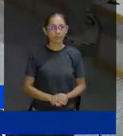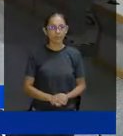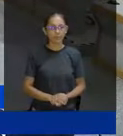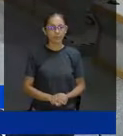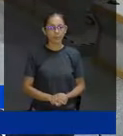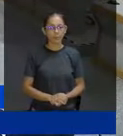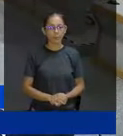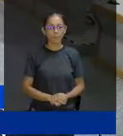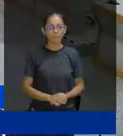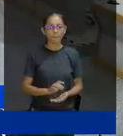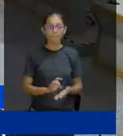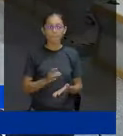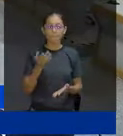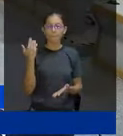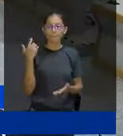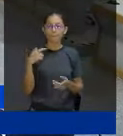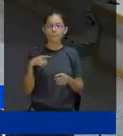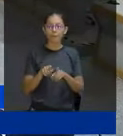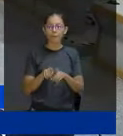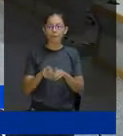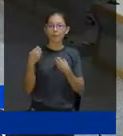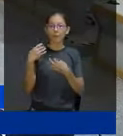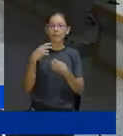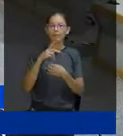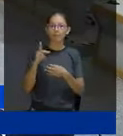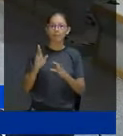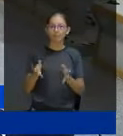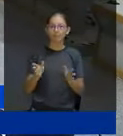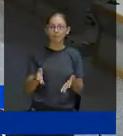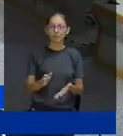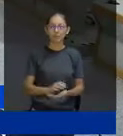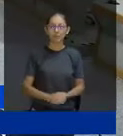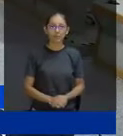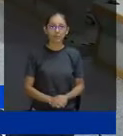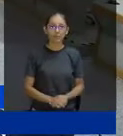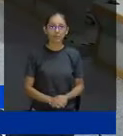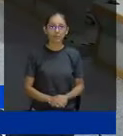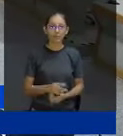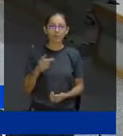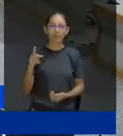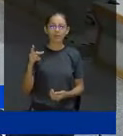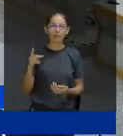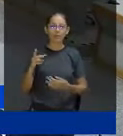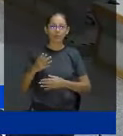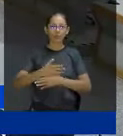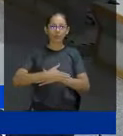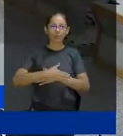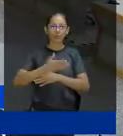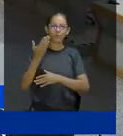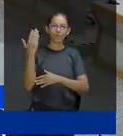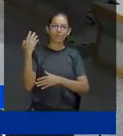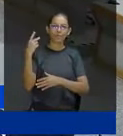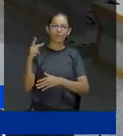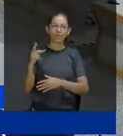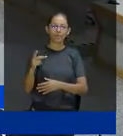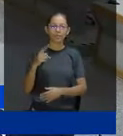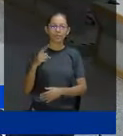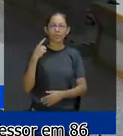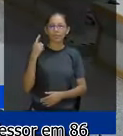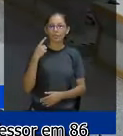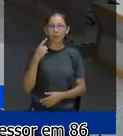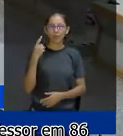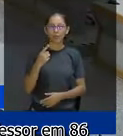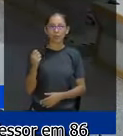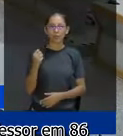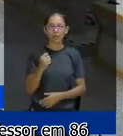nós dois. Aliás, da tua turma, Torque, da tua turma nós temos um advogado que ele é filho de um